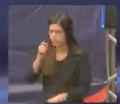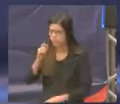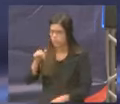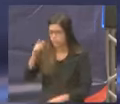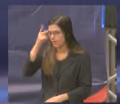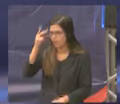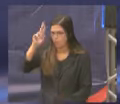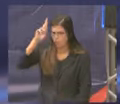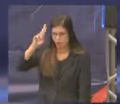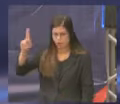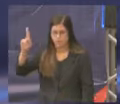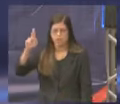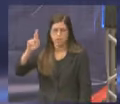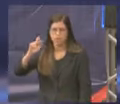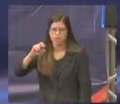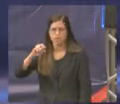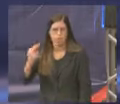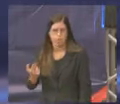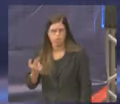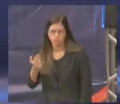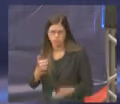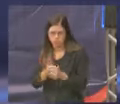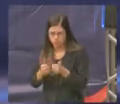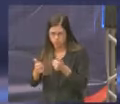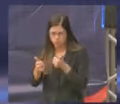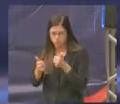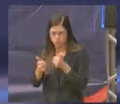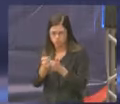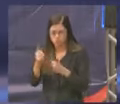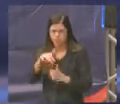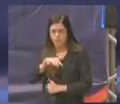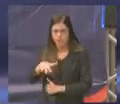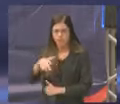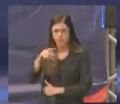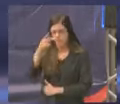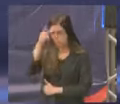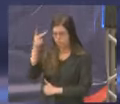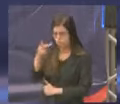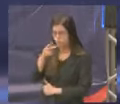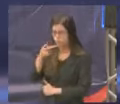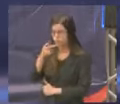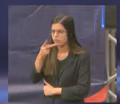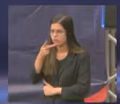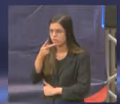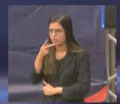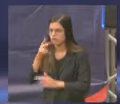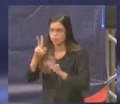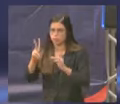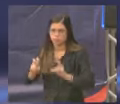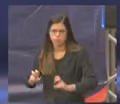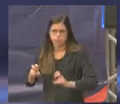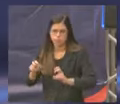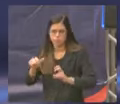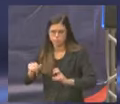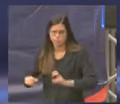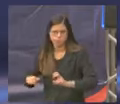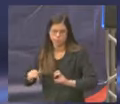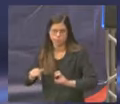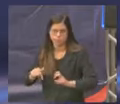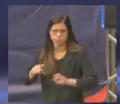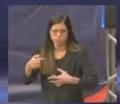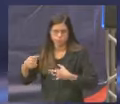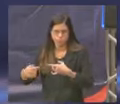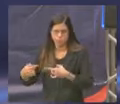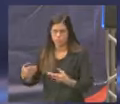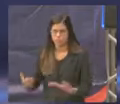pessoa protagonista daquela cena, para a pessoa falar a respeito daquele assunto e